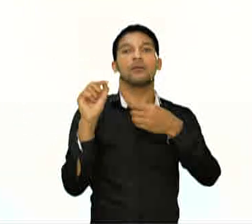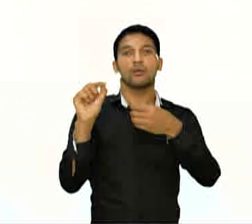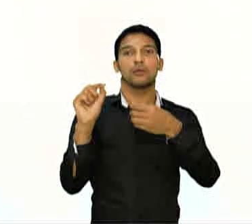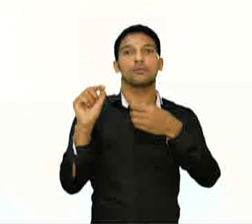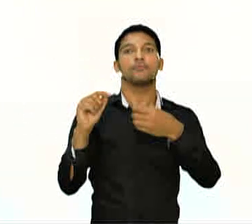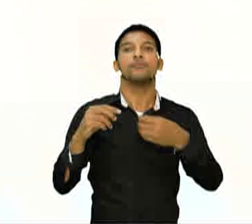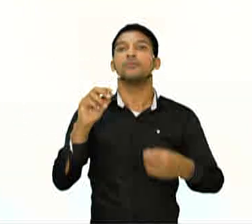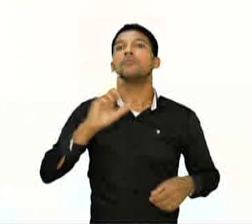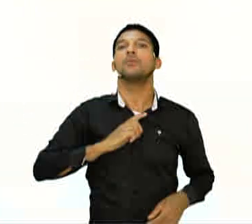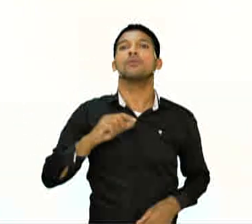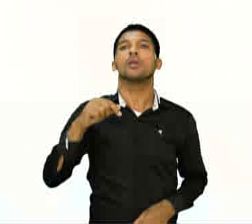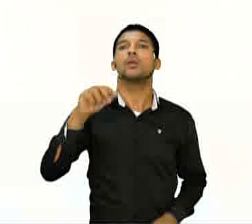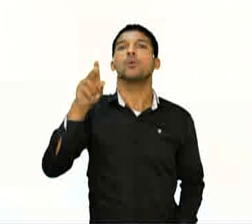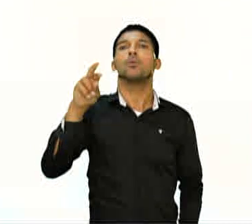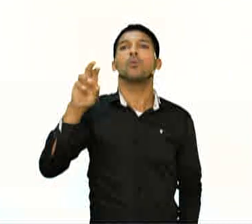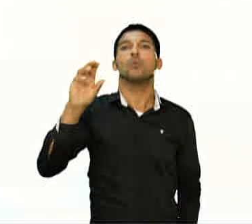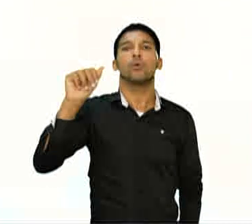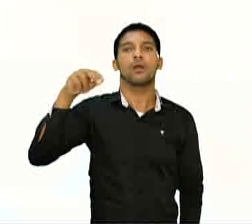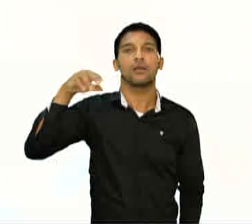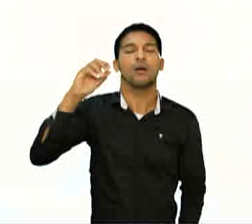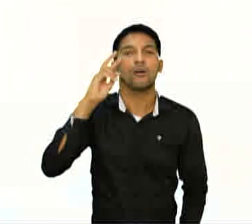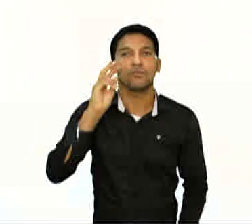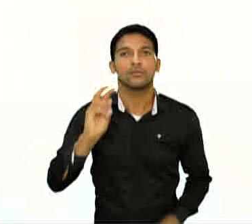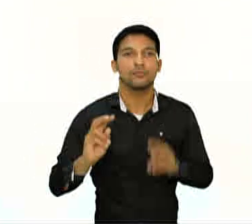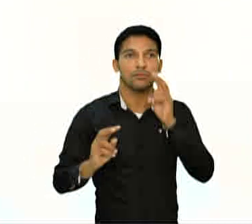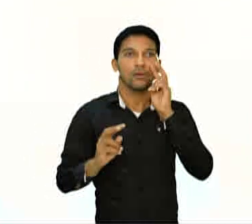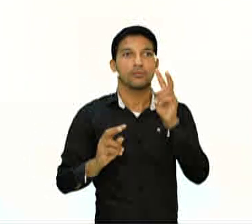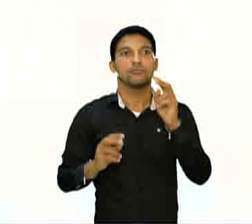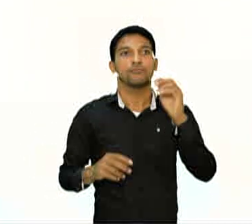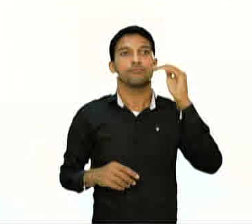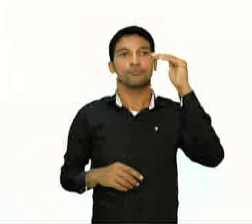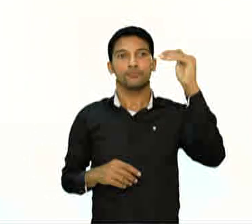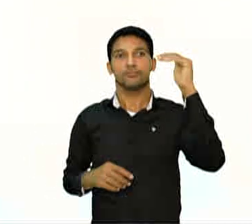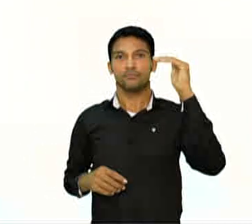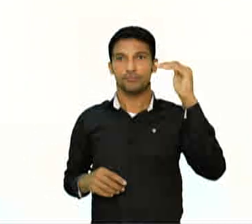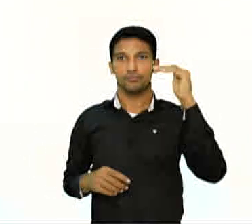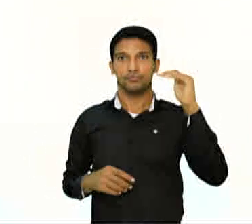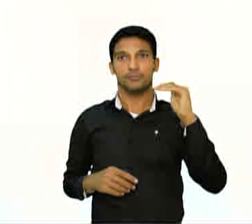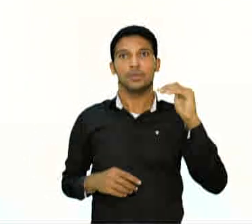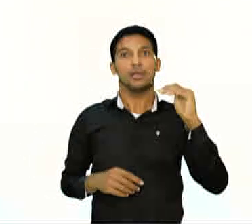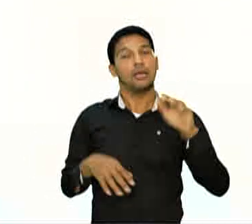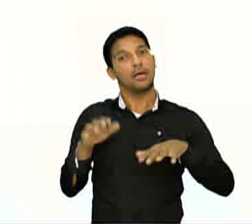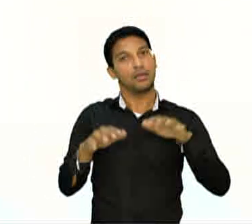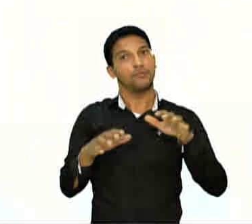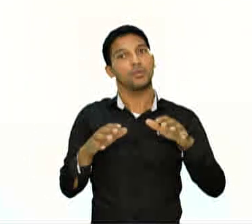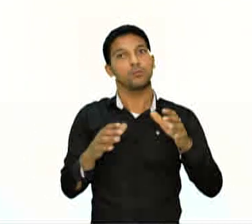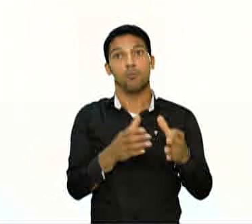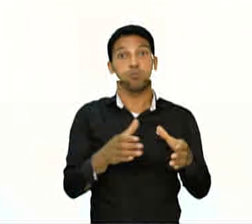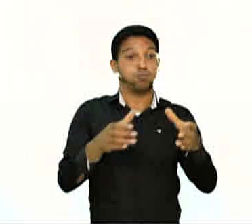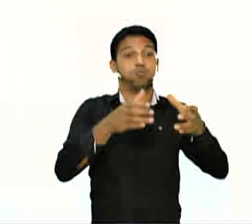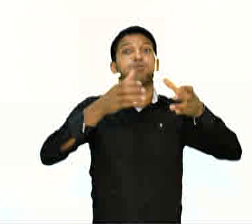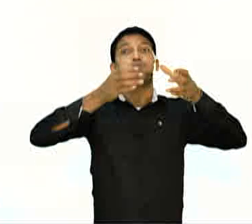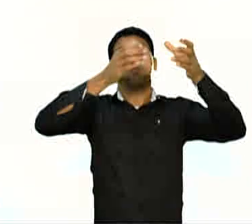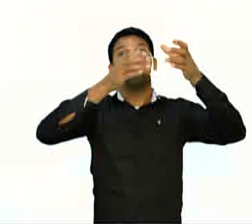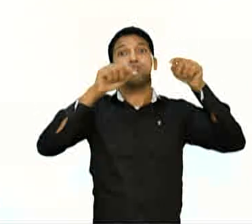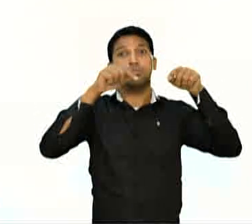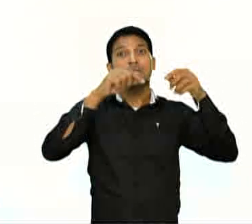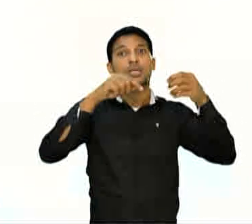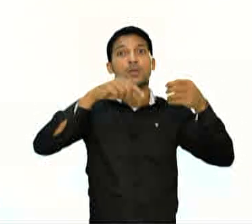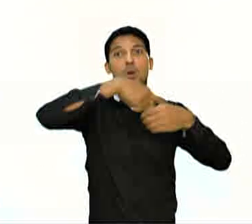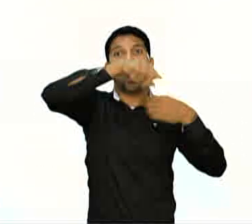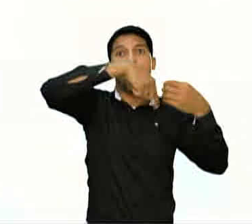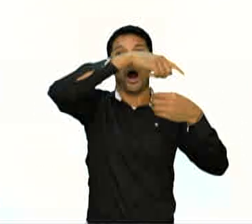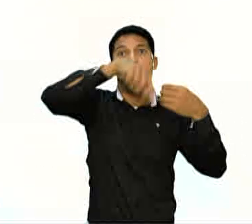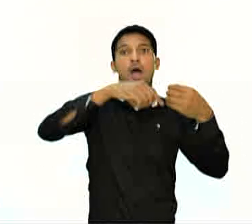sofre fissão. 2. Ainda que sejam raros os acidentes com usinas nucleares, seus efeitos podem ser tão graves que